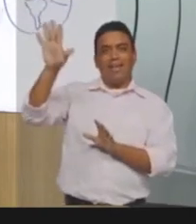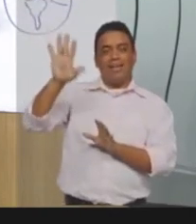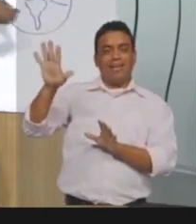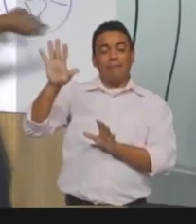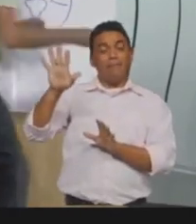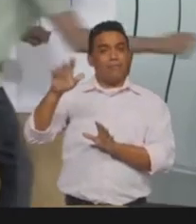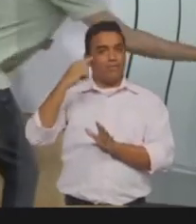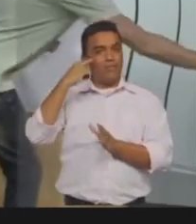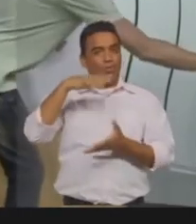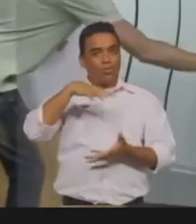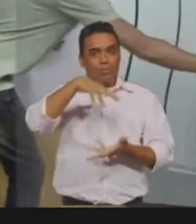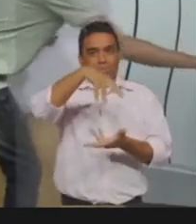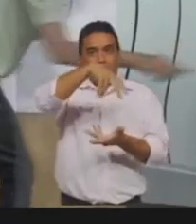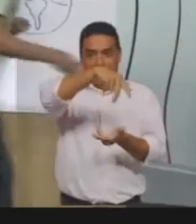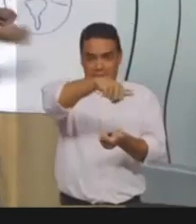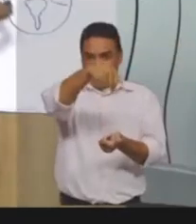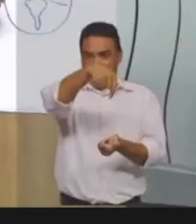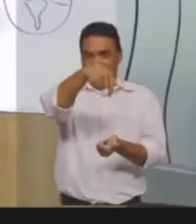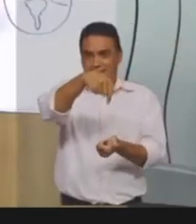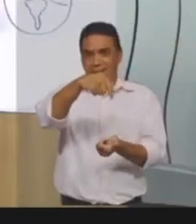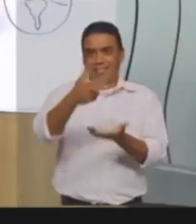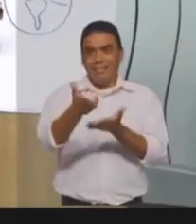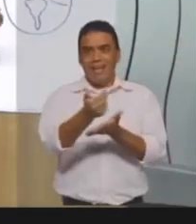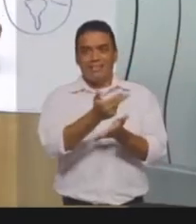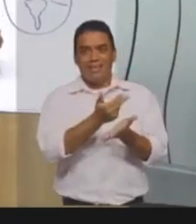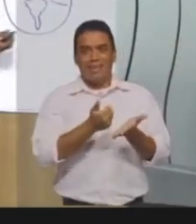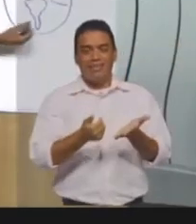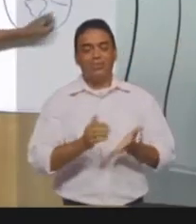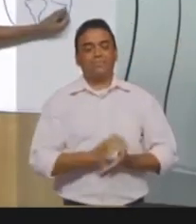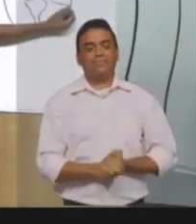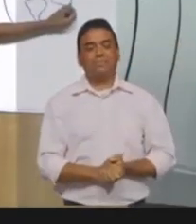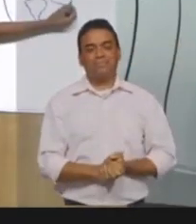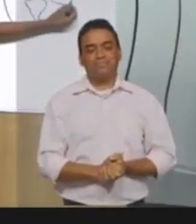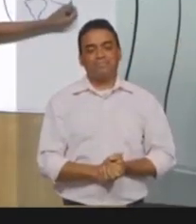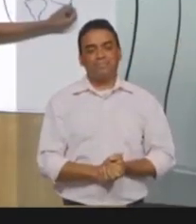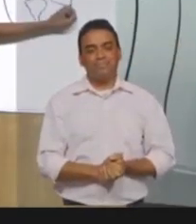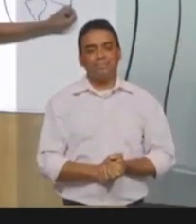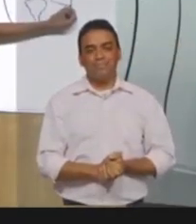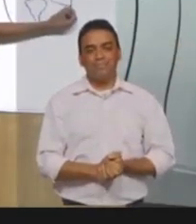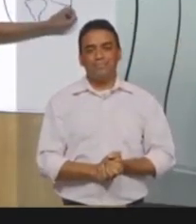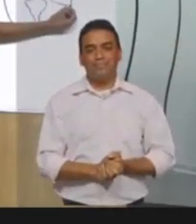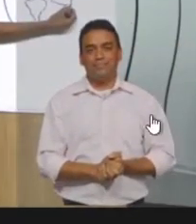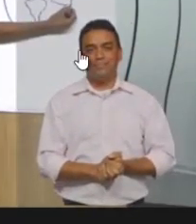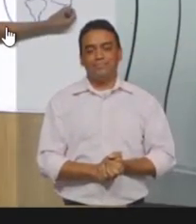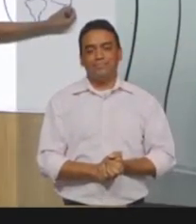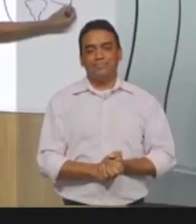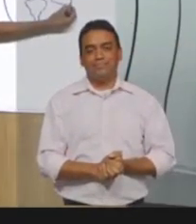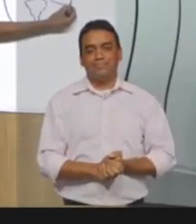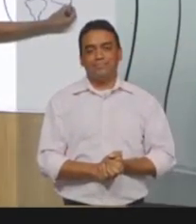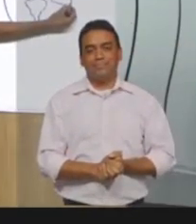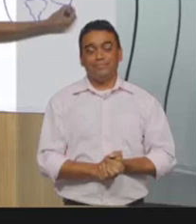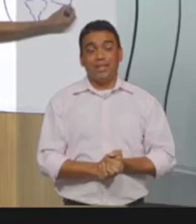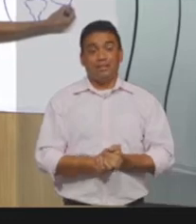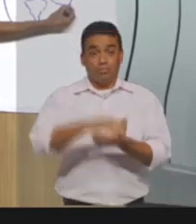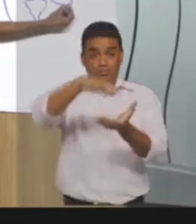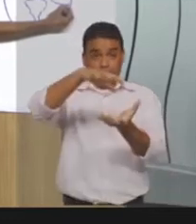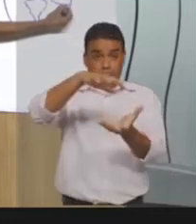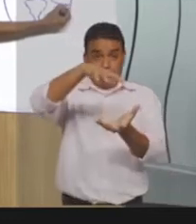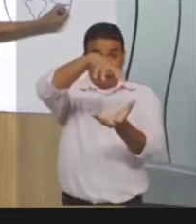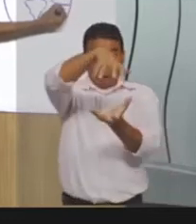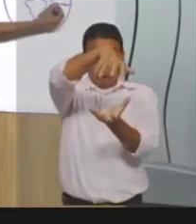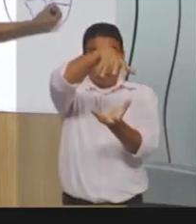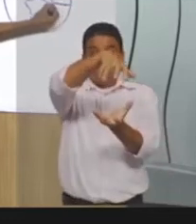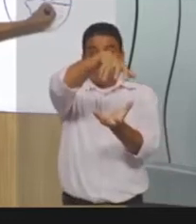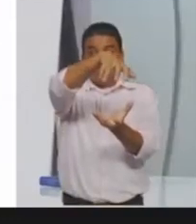para ver que é o planeta Terra, né? E aí, a gente tem a linha do Equador.